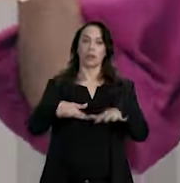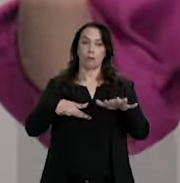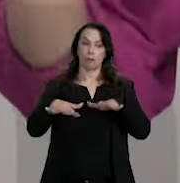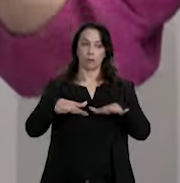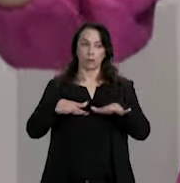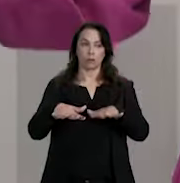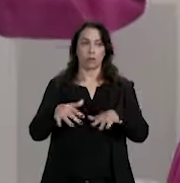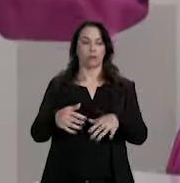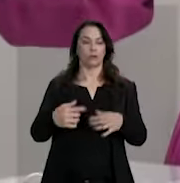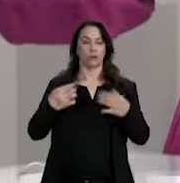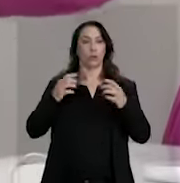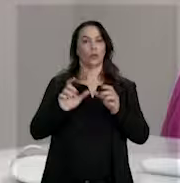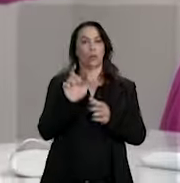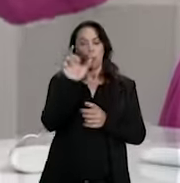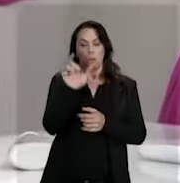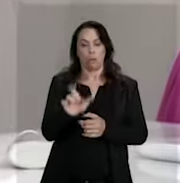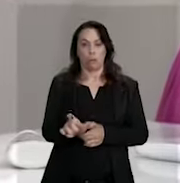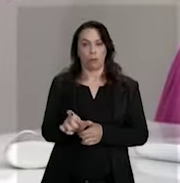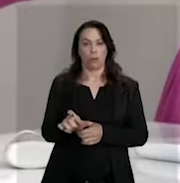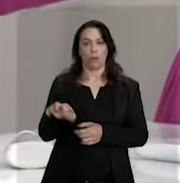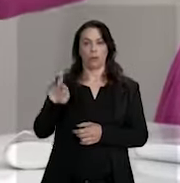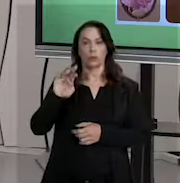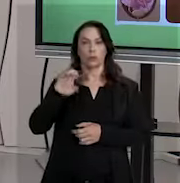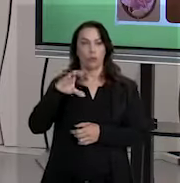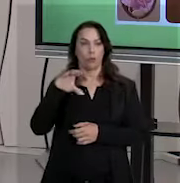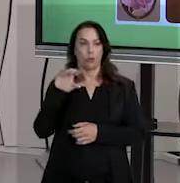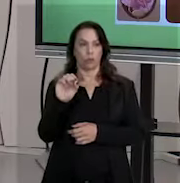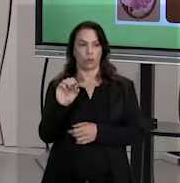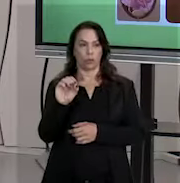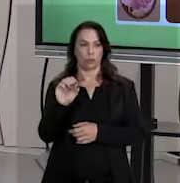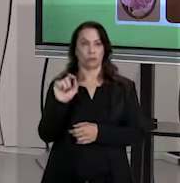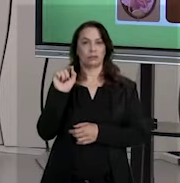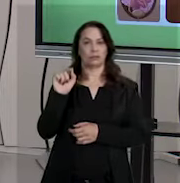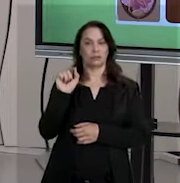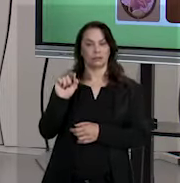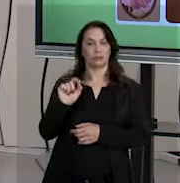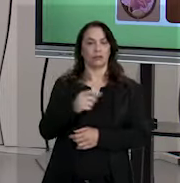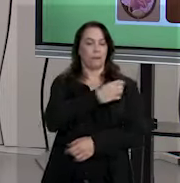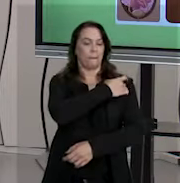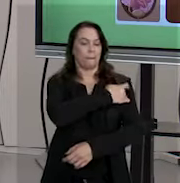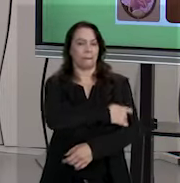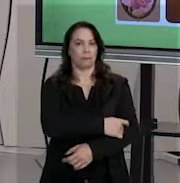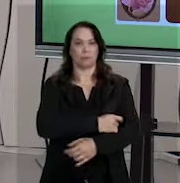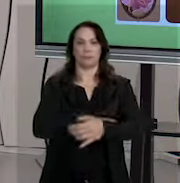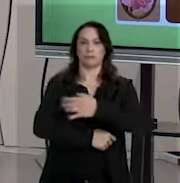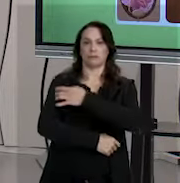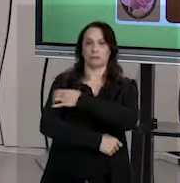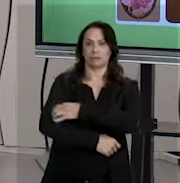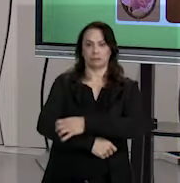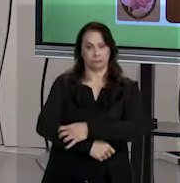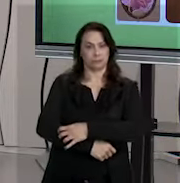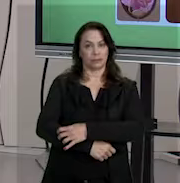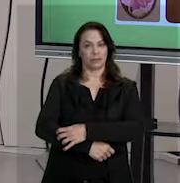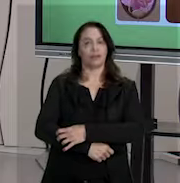tronco, os membros, né? Que são os apêndices do nosso corpo. Então, todos os membros